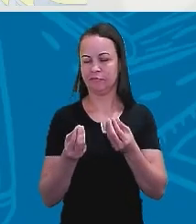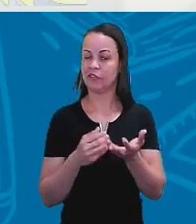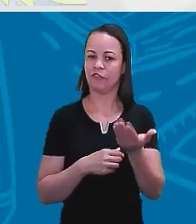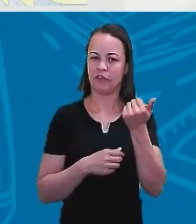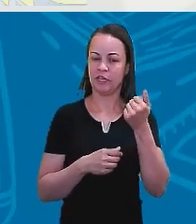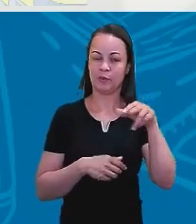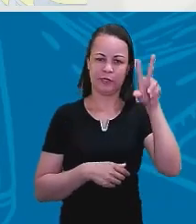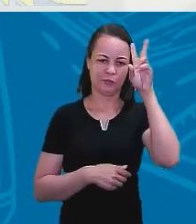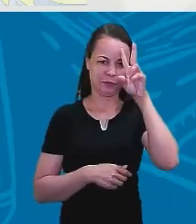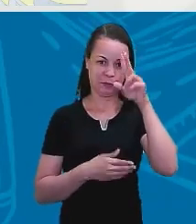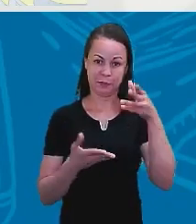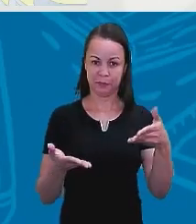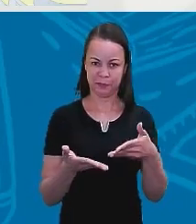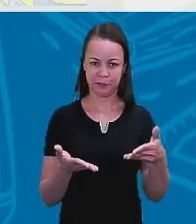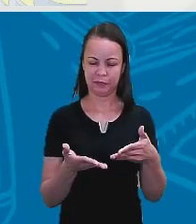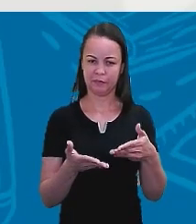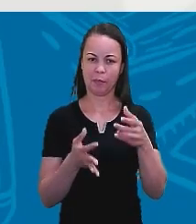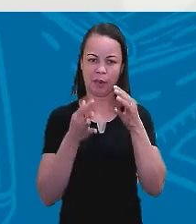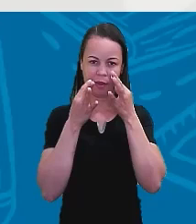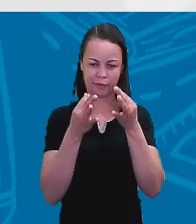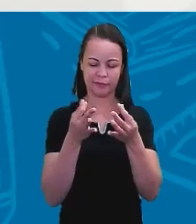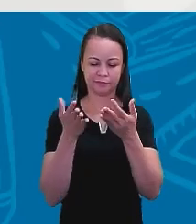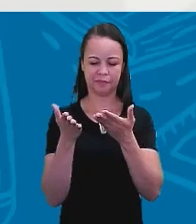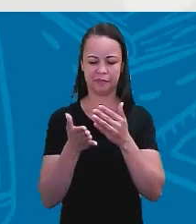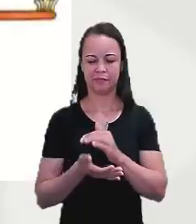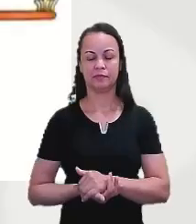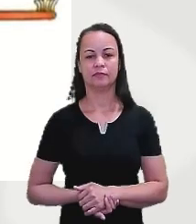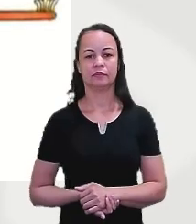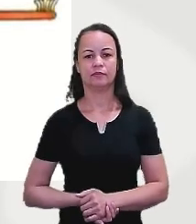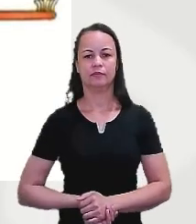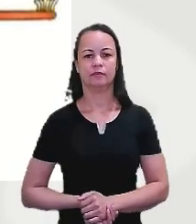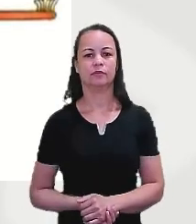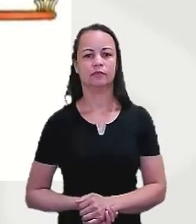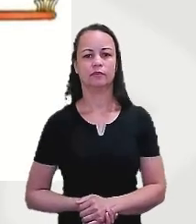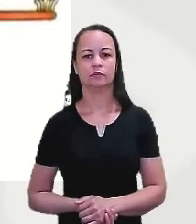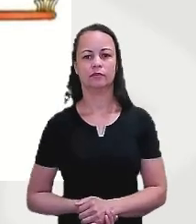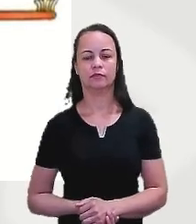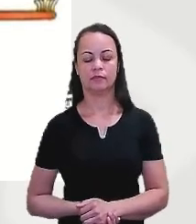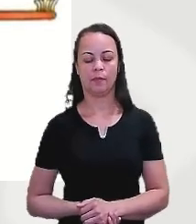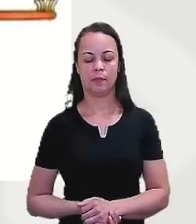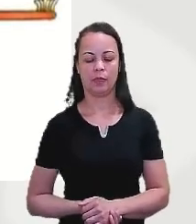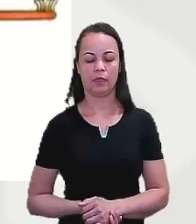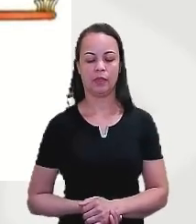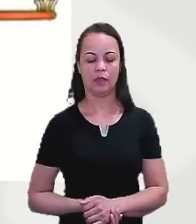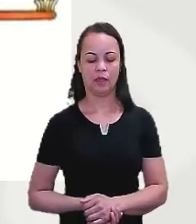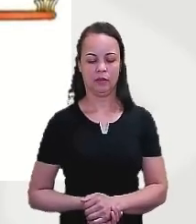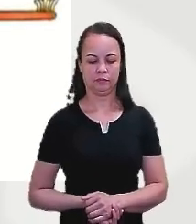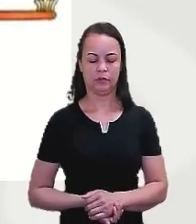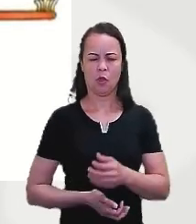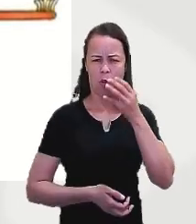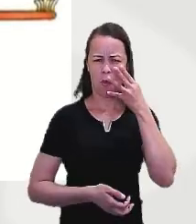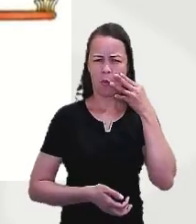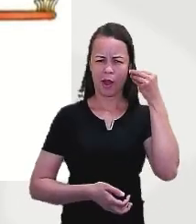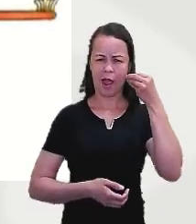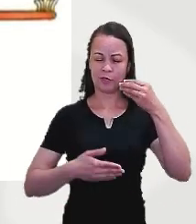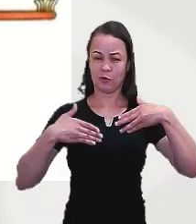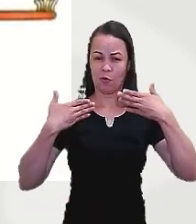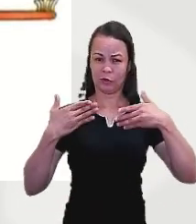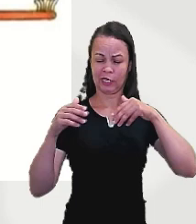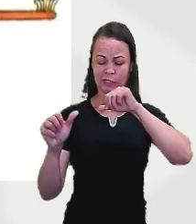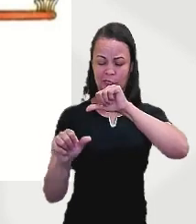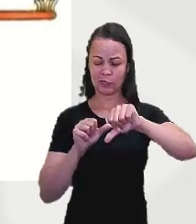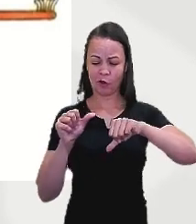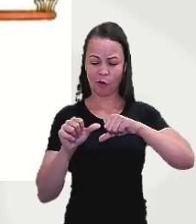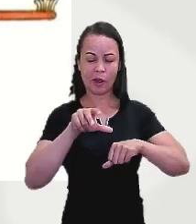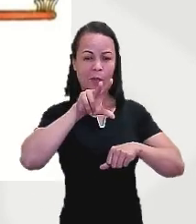comigo para a história de hoje. Então, preste atenção. Simbora. Você troca um gato contente por um pato